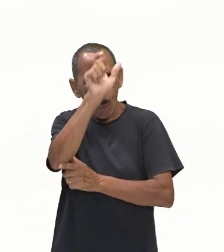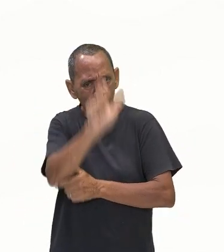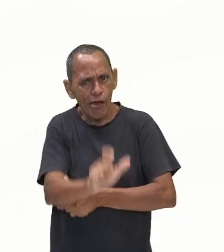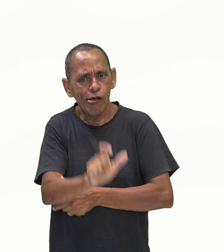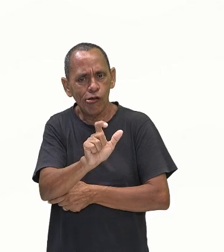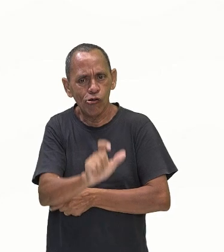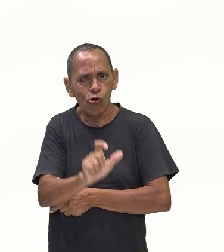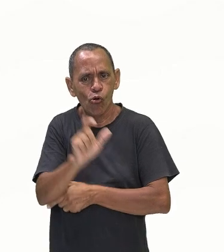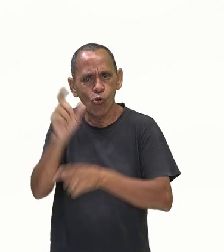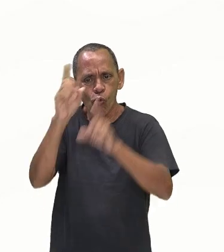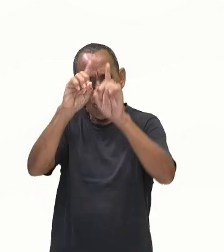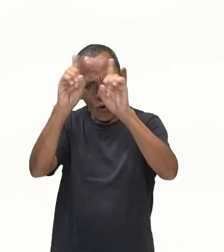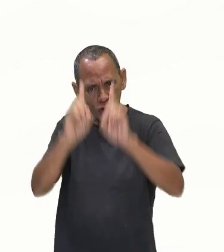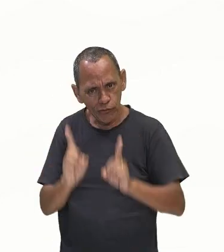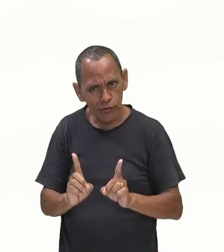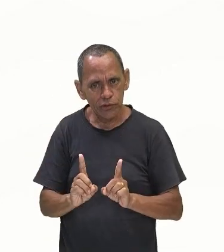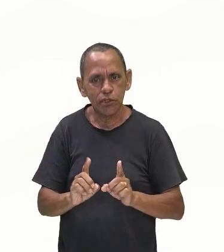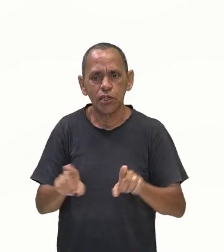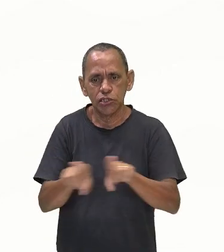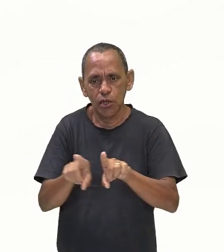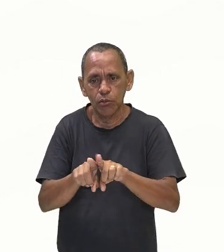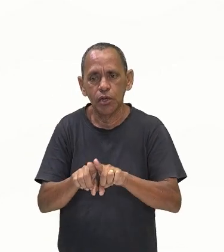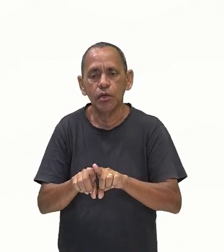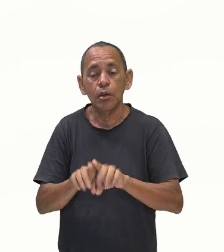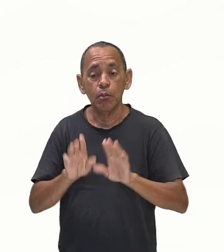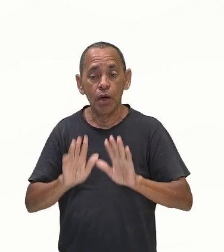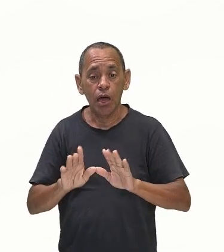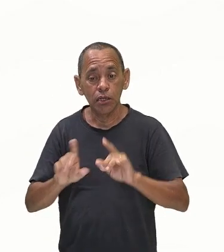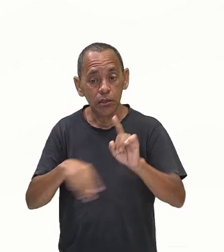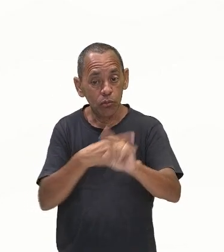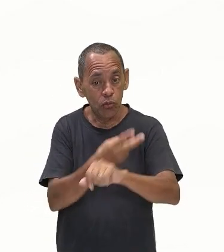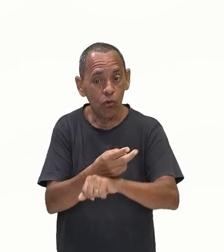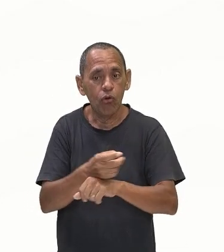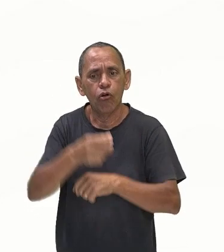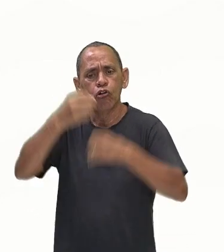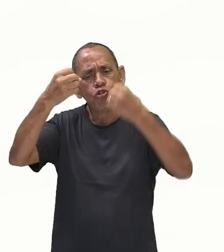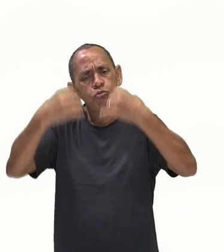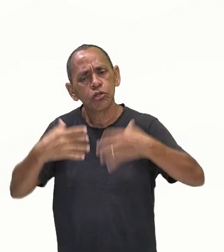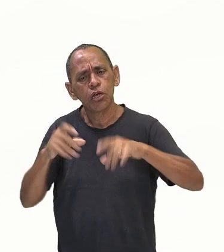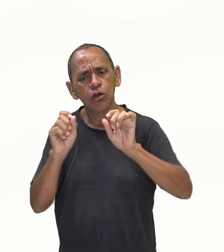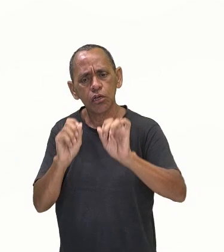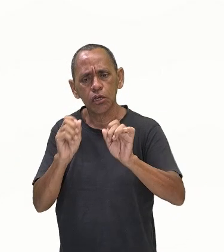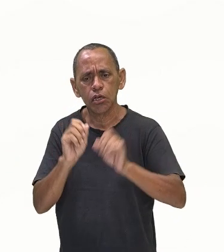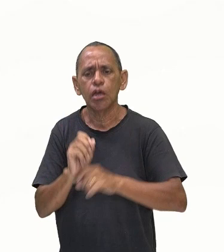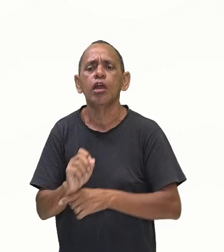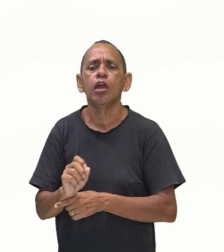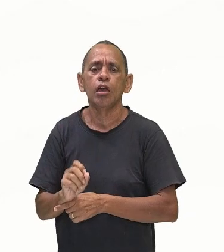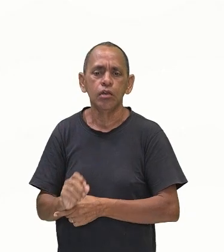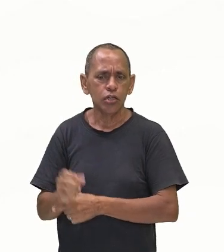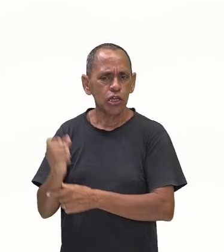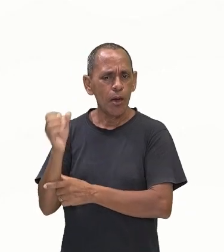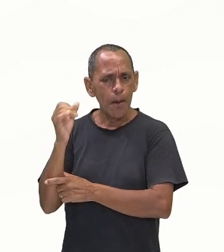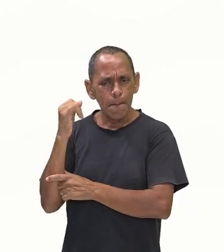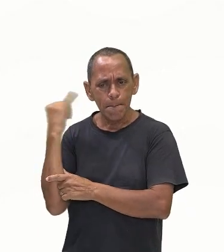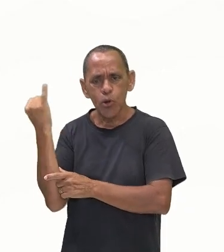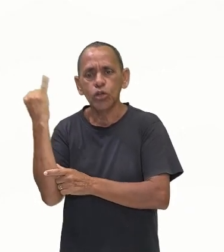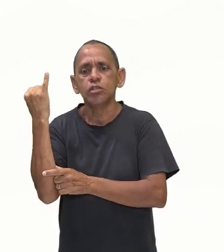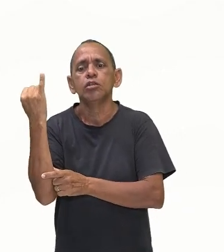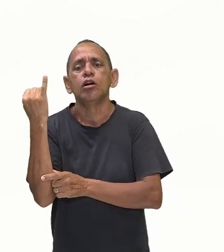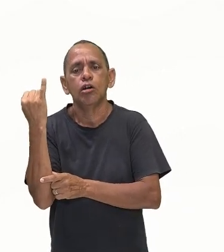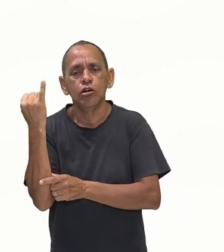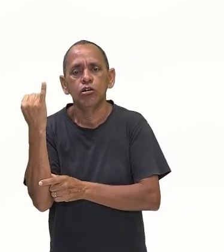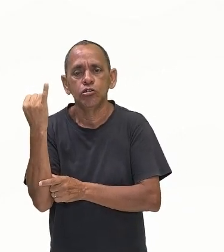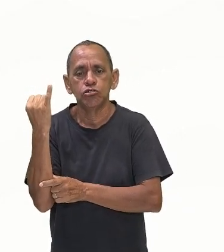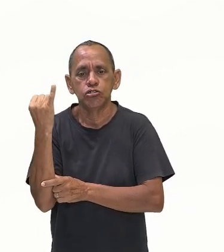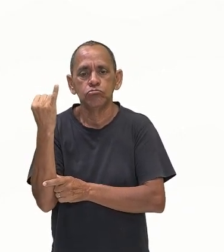era importante nós cumprirmos isso, porque nós vamos produzir uma sociedade tolerante e inclusiva,